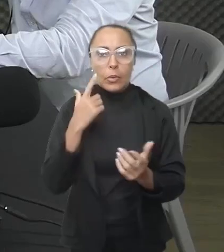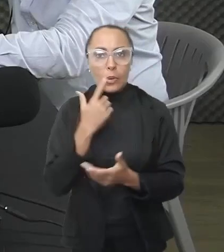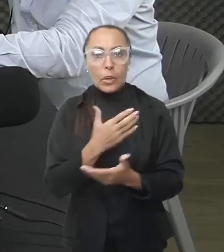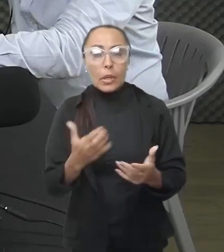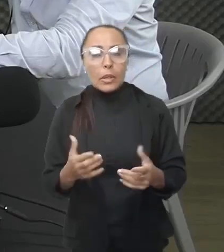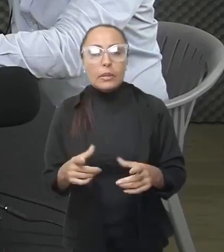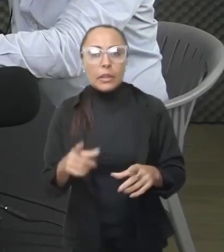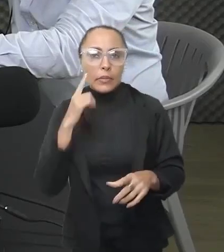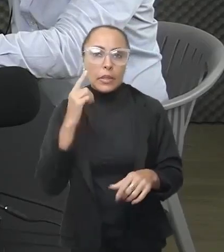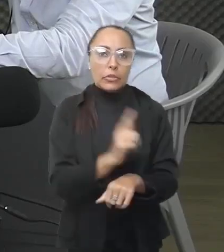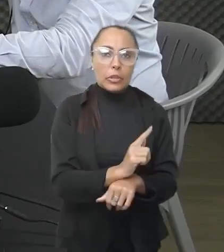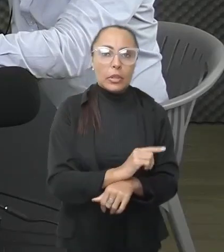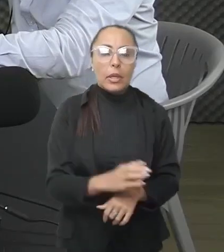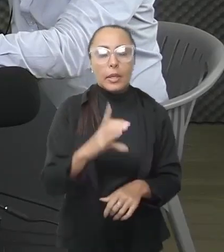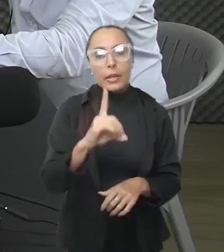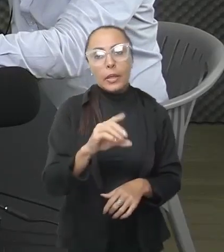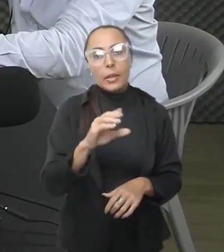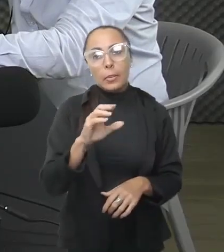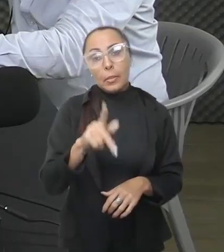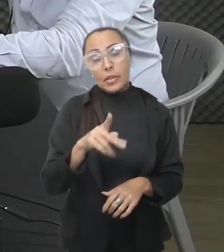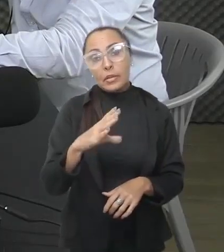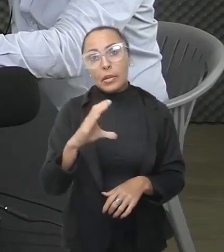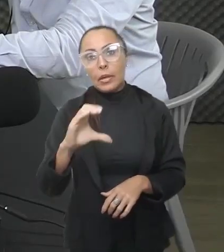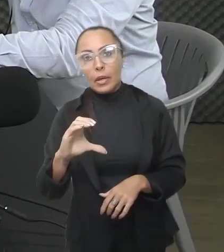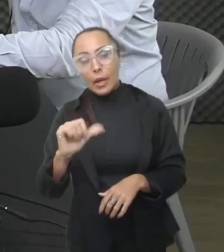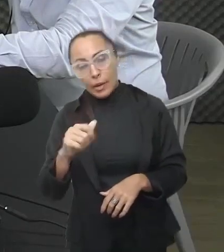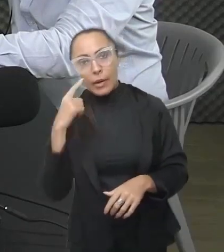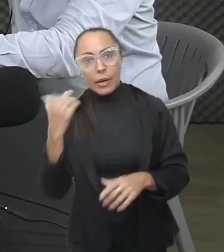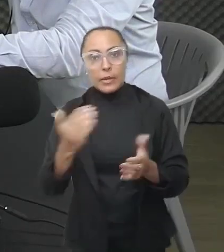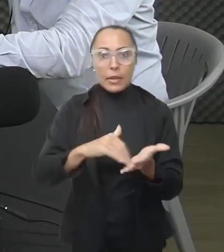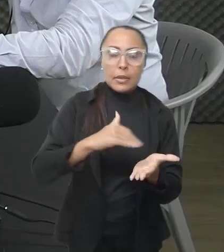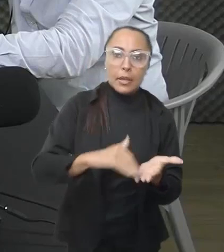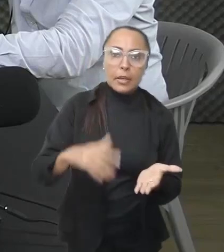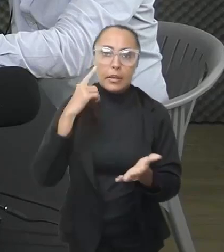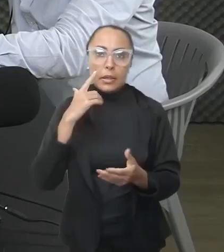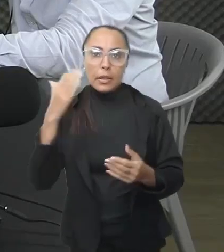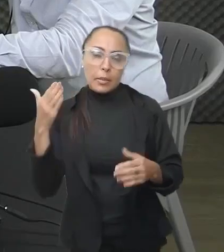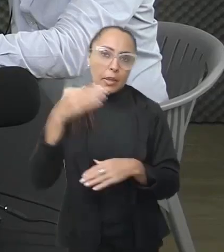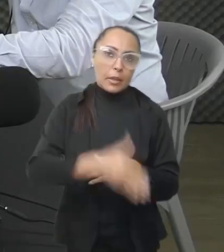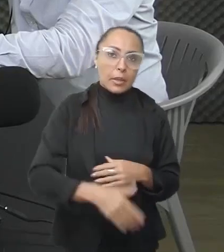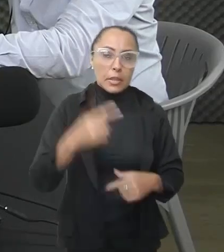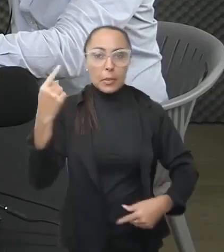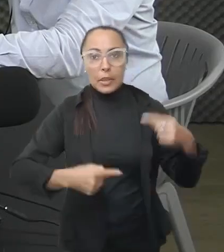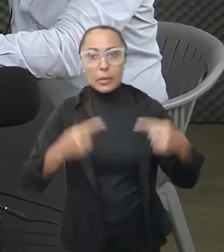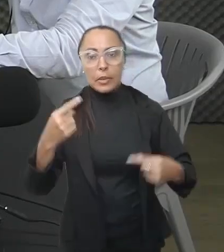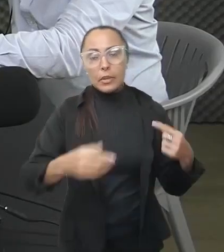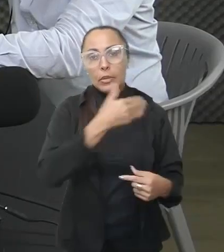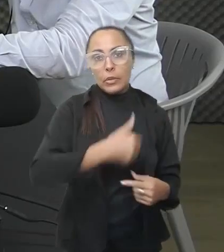gestão da DPCA, as secretarias que fazem parte dessa política